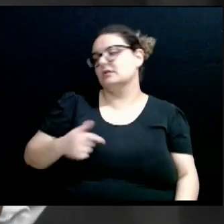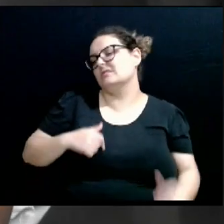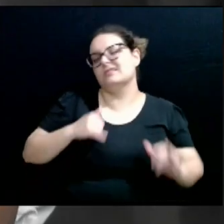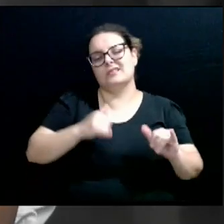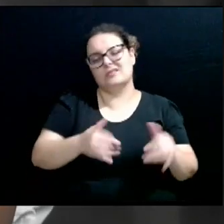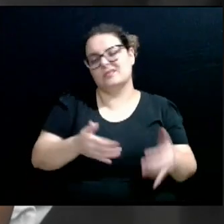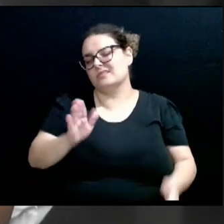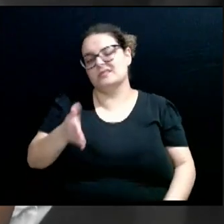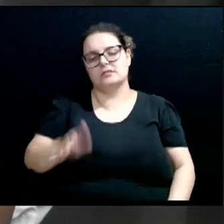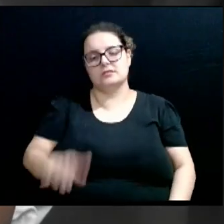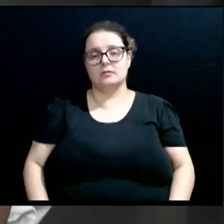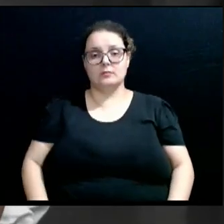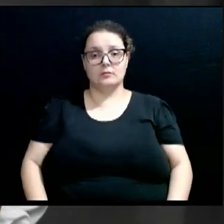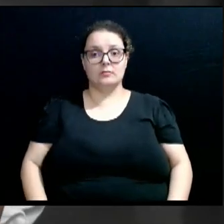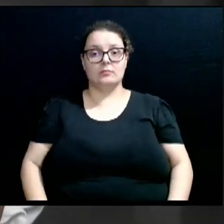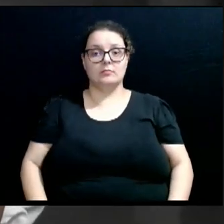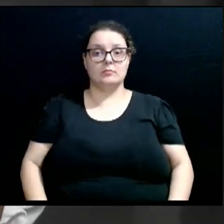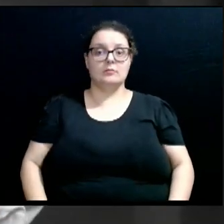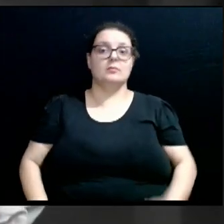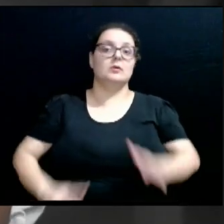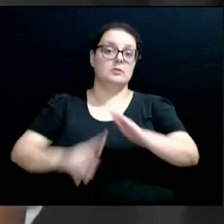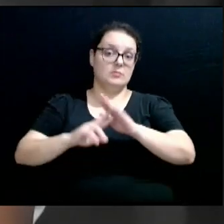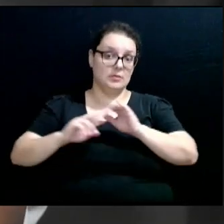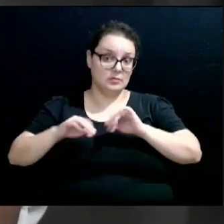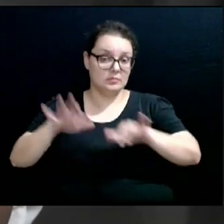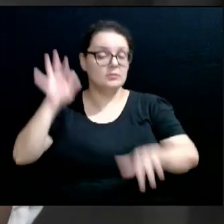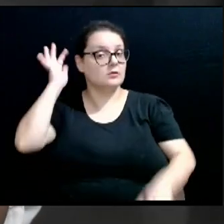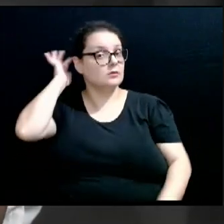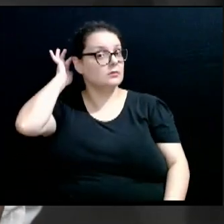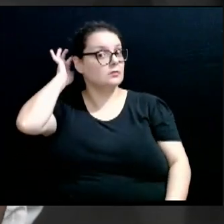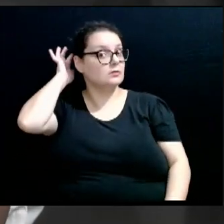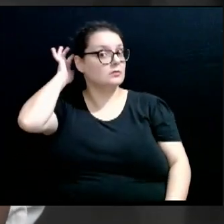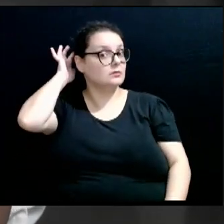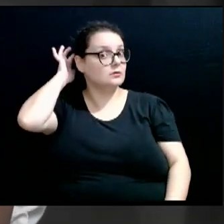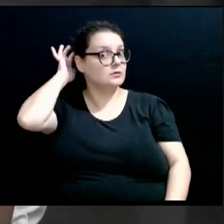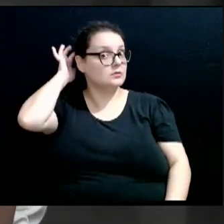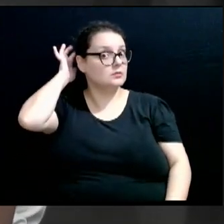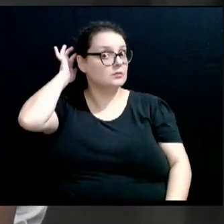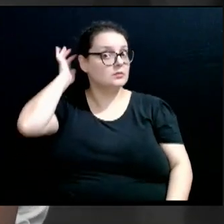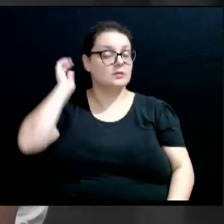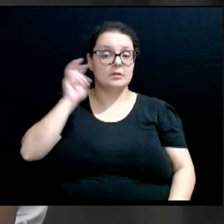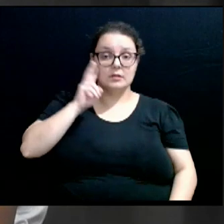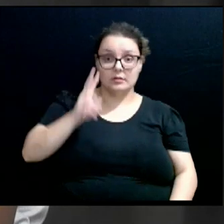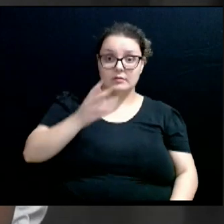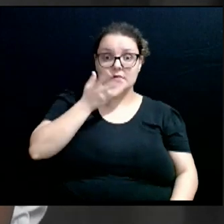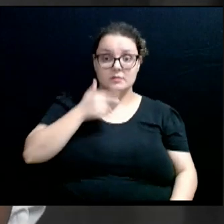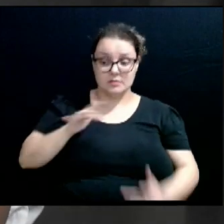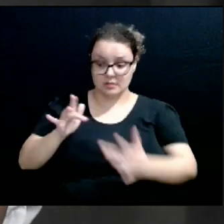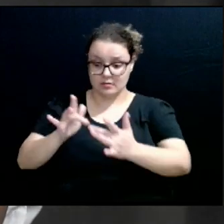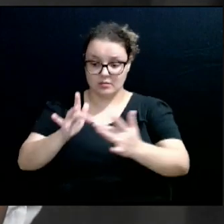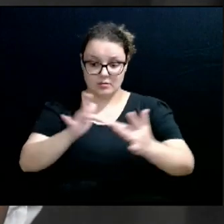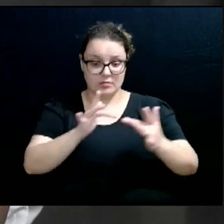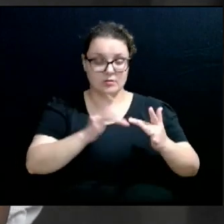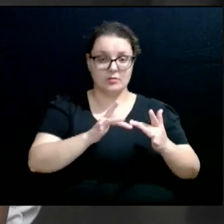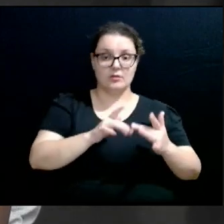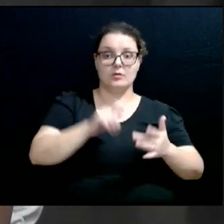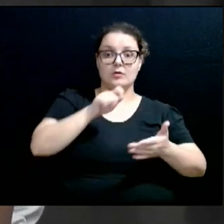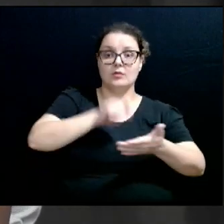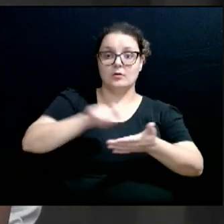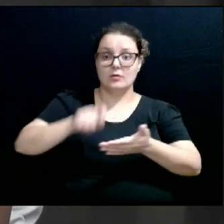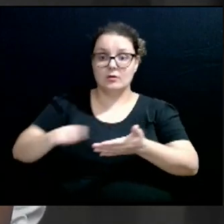partir daquela feira e de ver as crianças poderem ter contato com autores negros e falar assim,